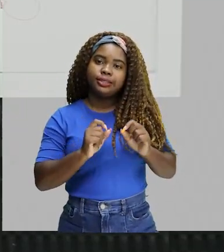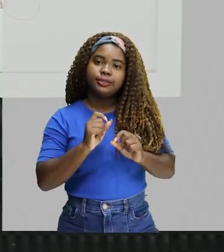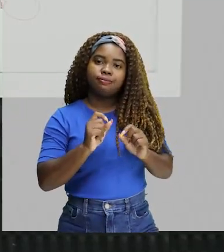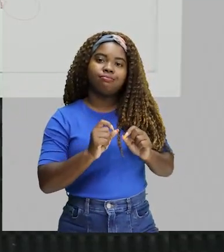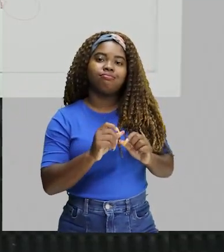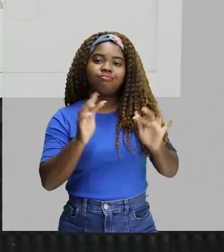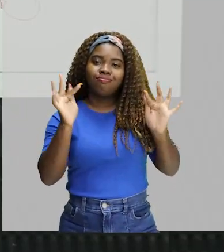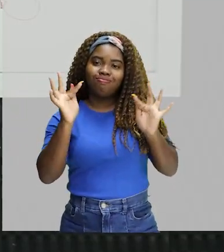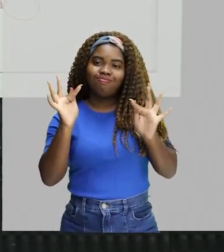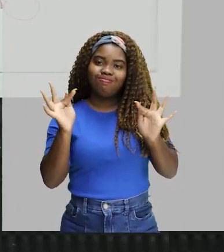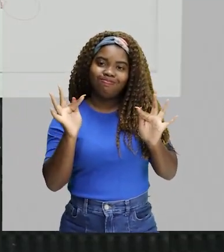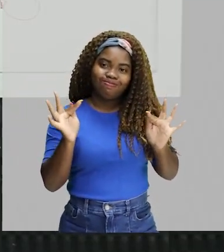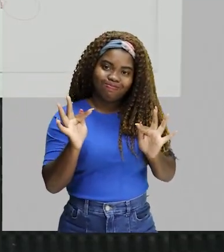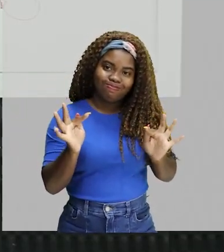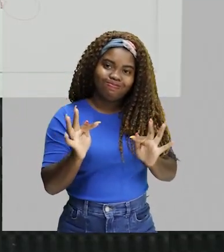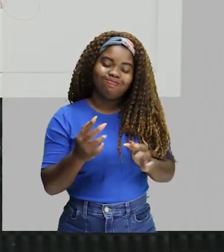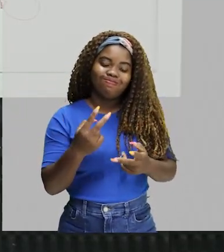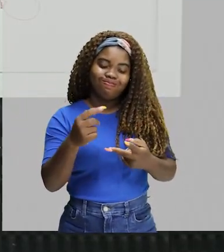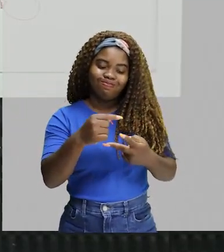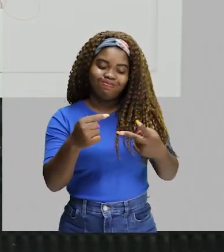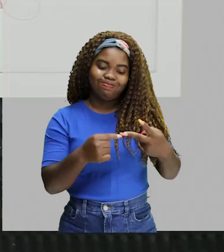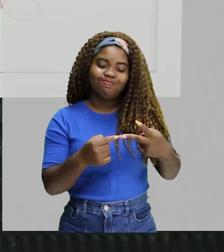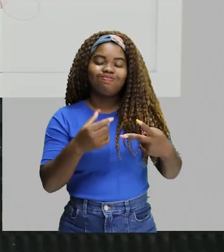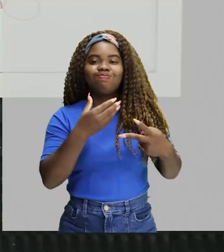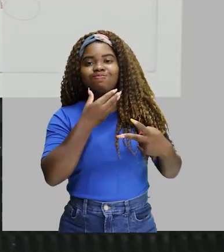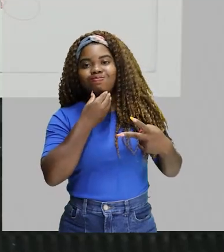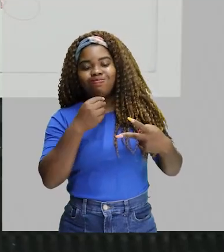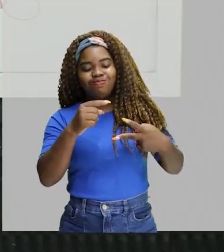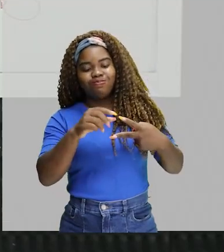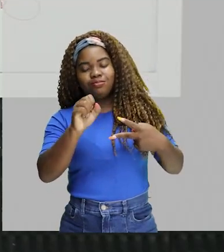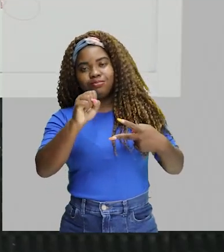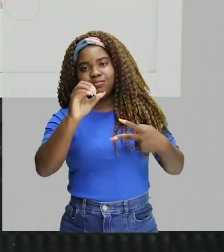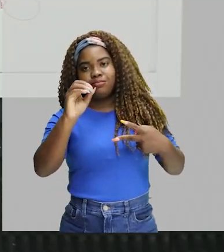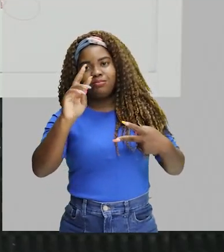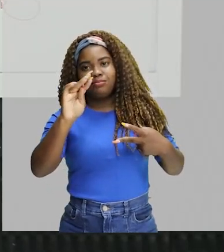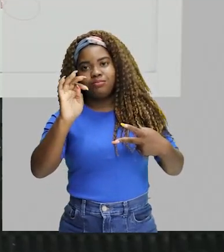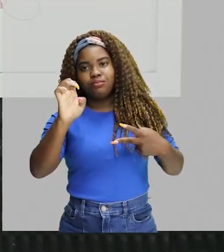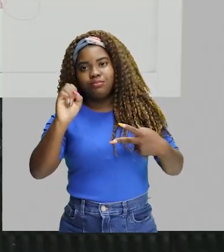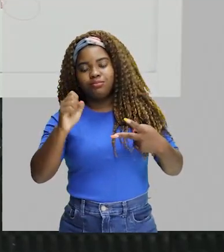a felicidade em nossos dois autores, ok? Tanto Sócrates como em